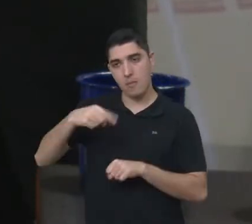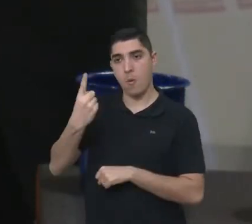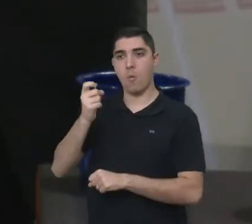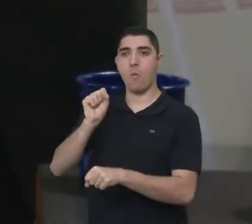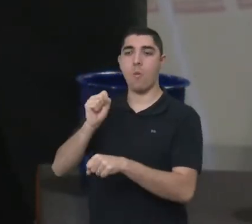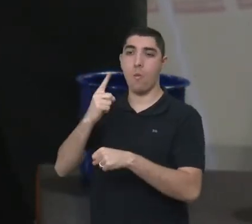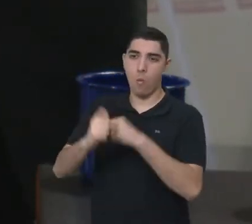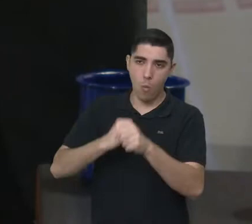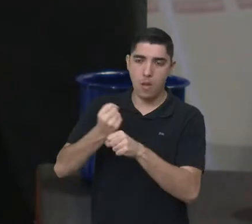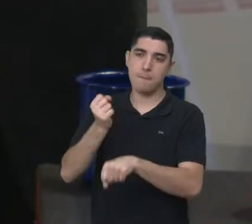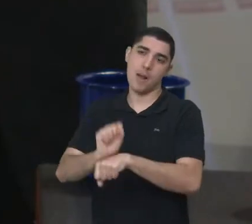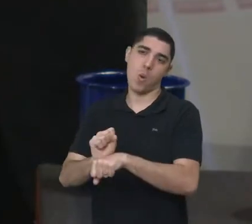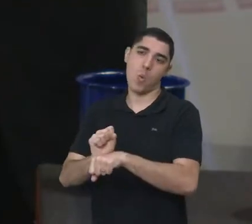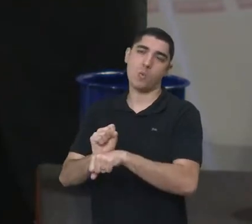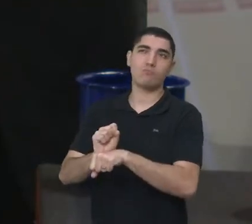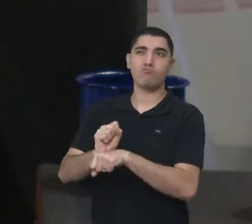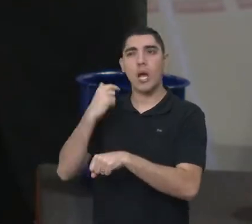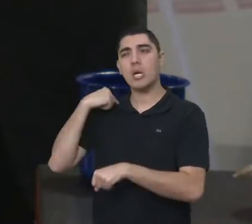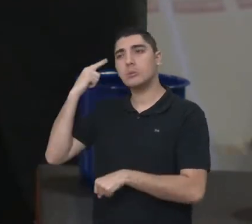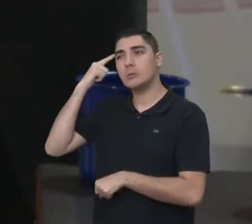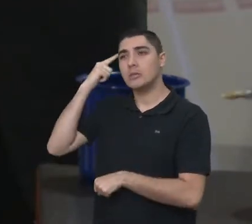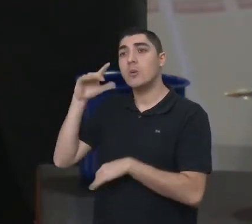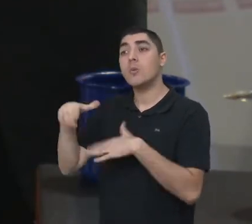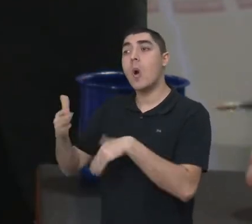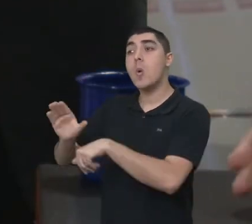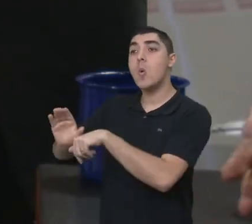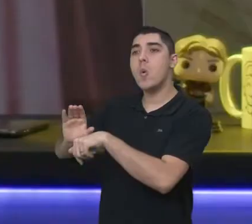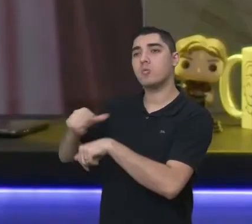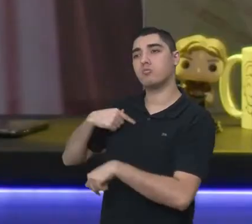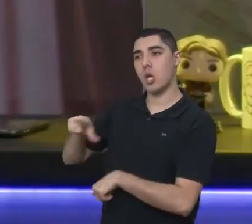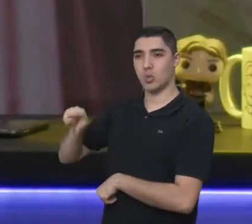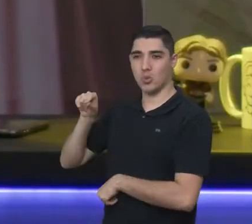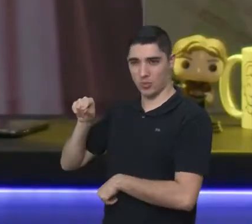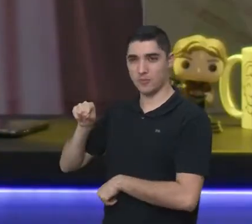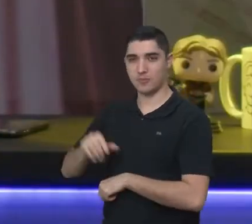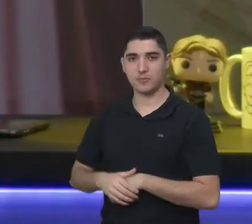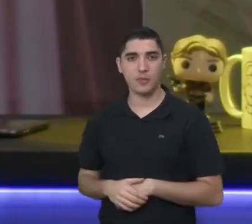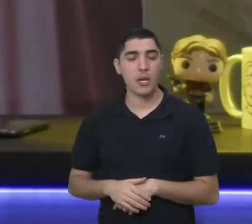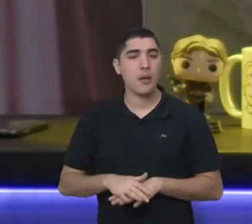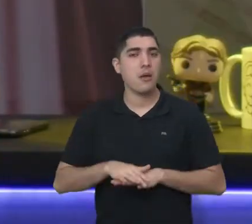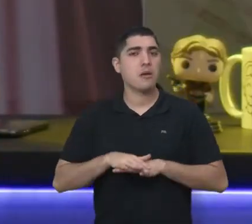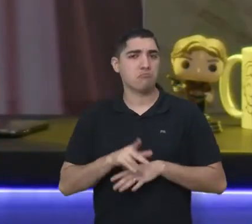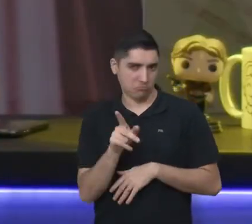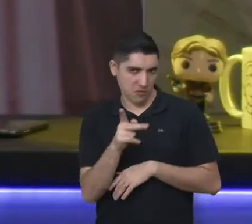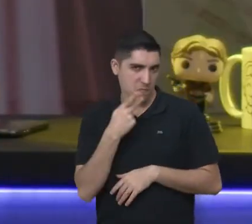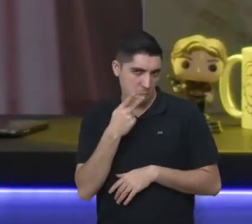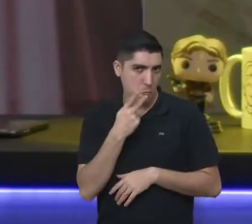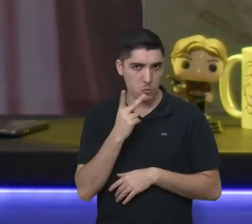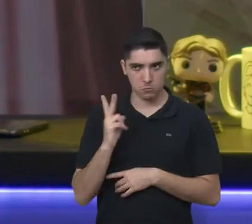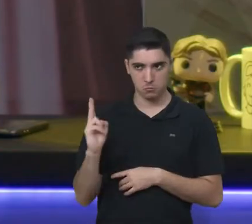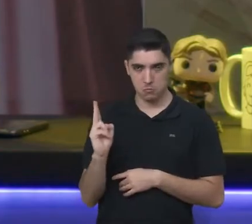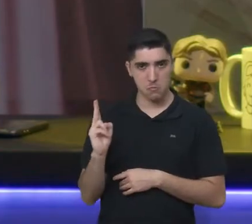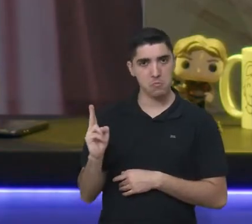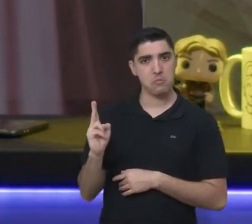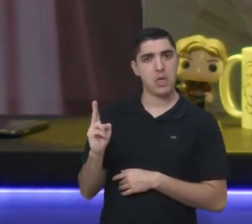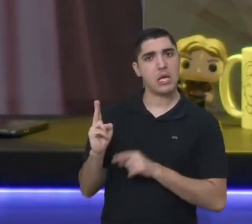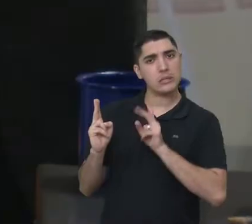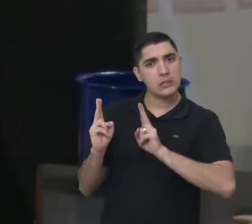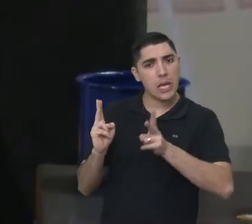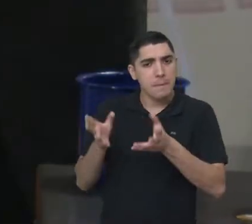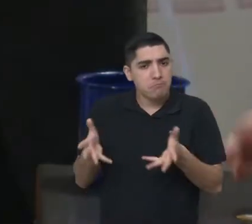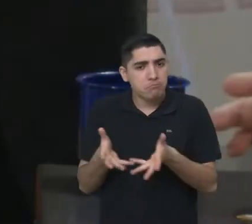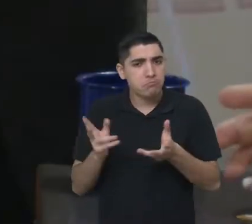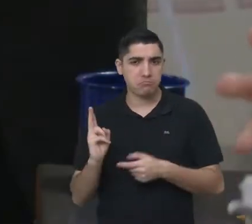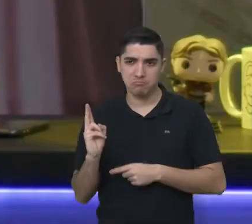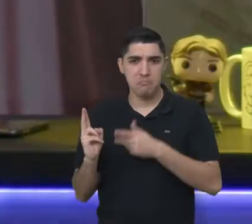certeza até decidir a faculdade, o curso certo. Mas, pelo pouco que você falou, seus pais sempre se apoiaram, apesar de não conhecer a profissão. Sim. Teve algum